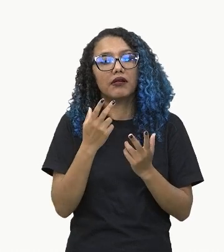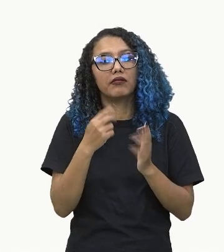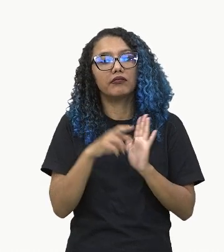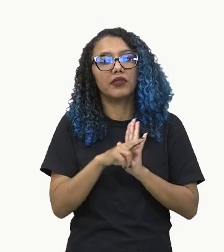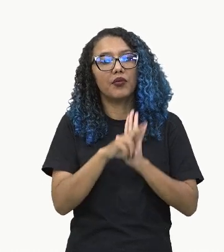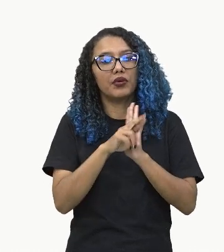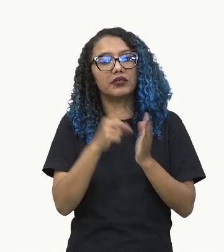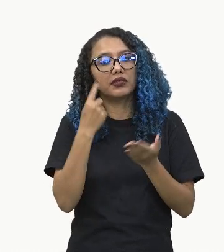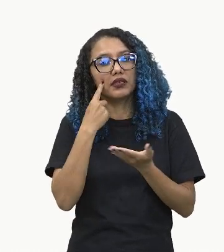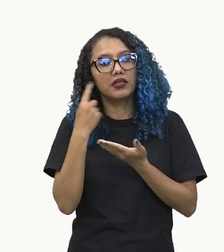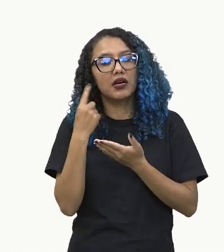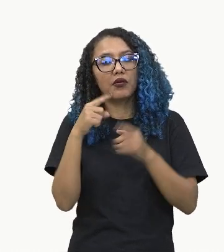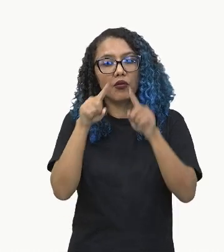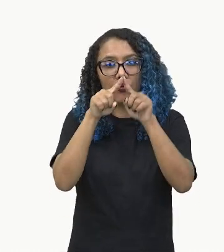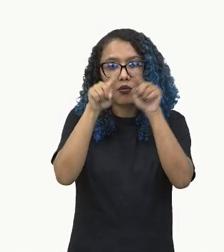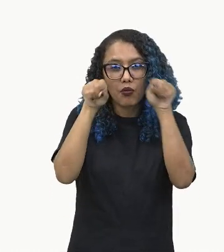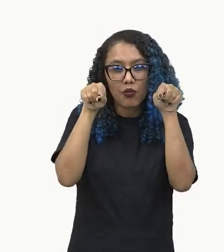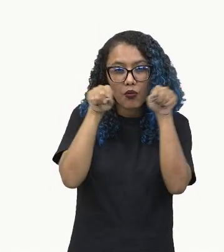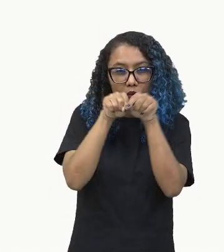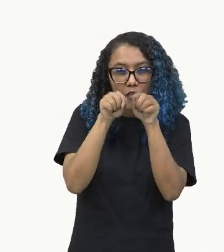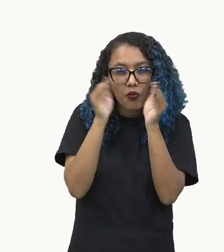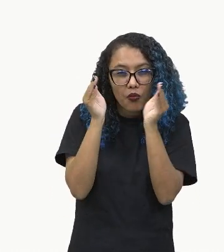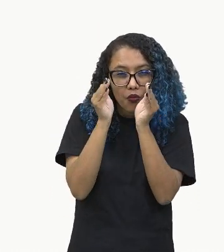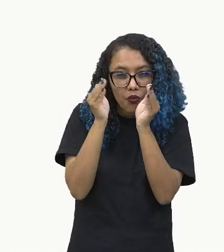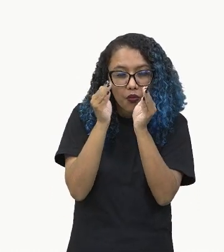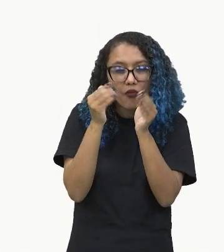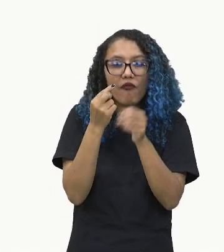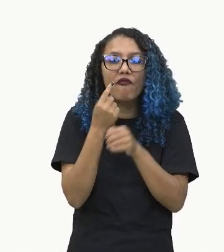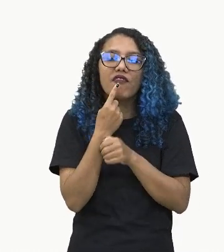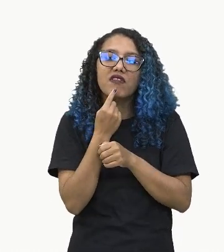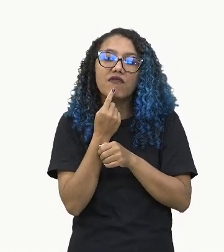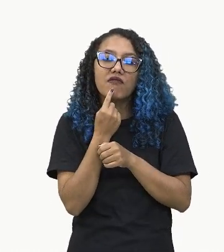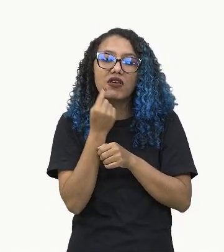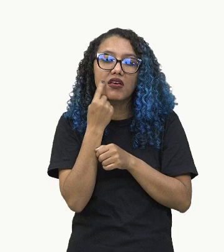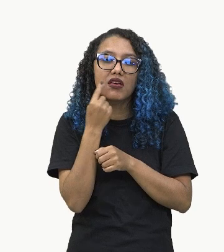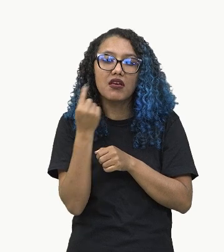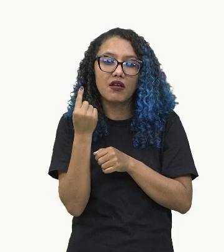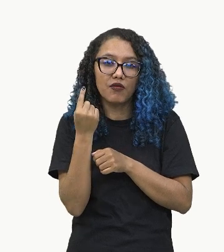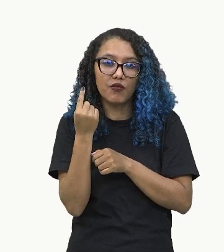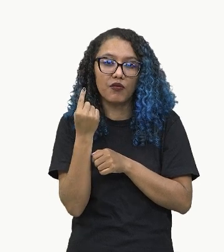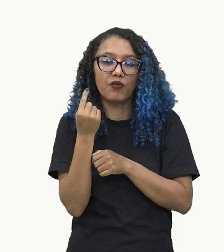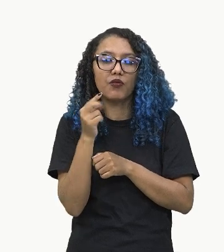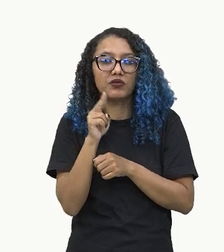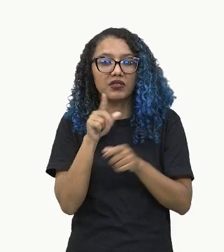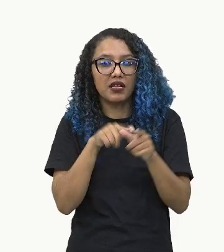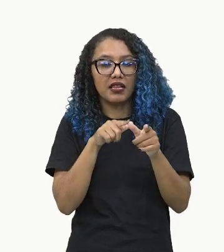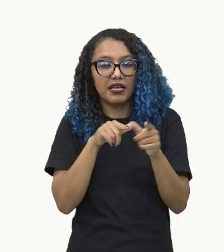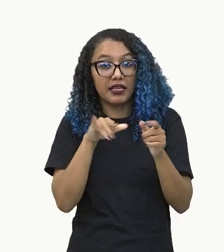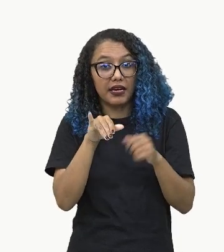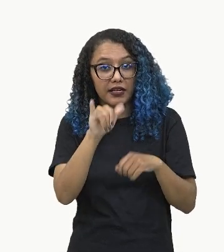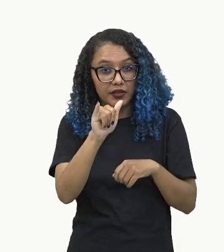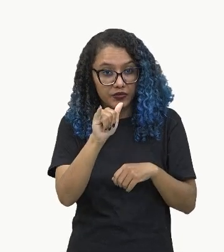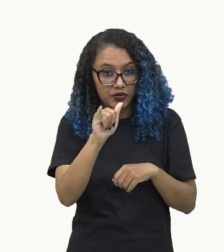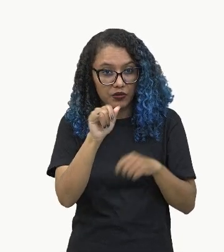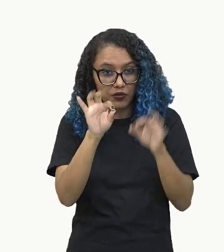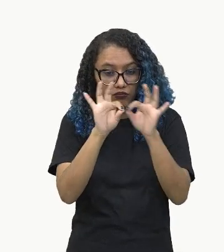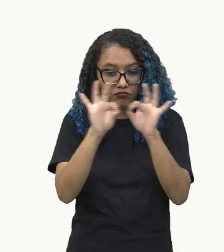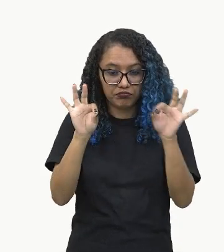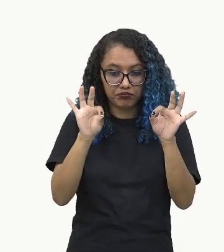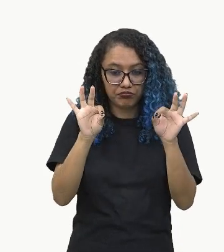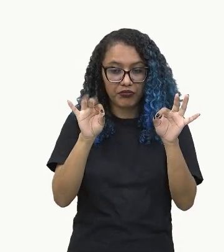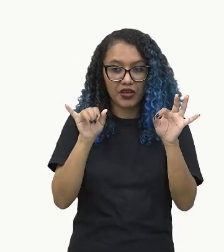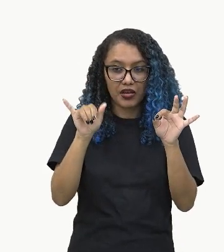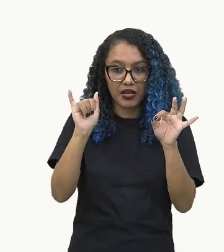em vermelho, que possui como lado y, tá? Então,